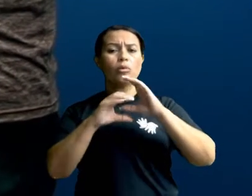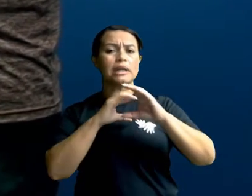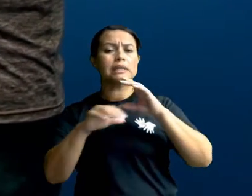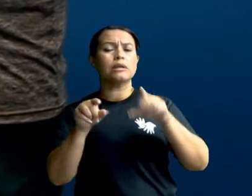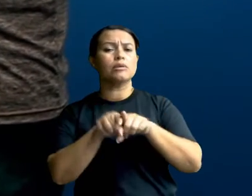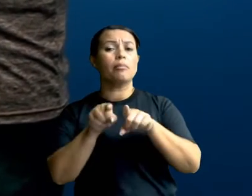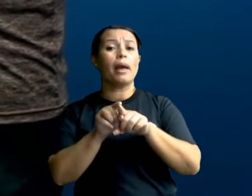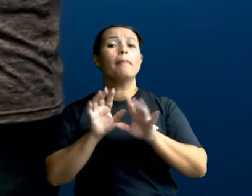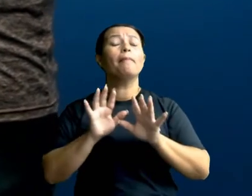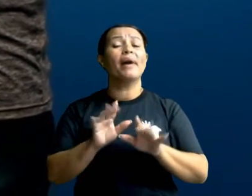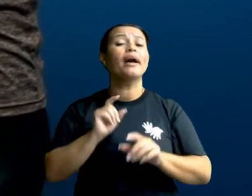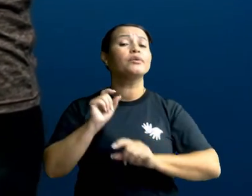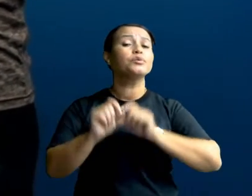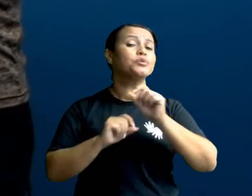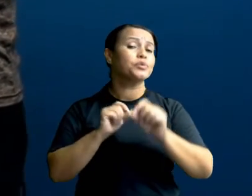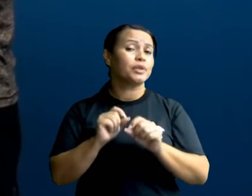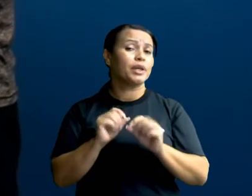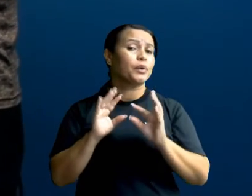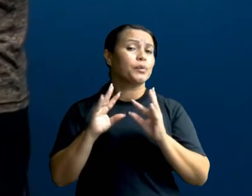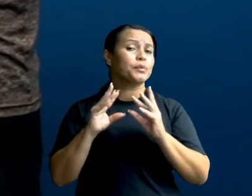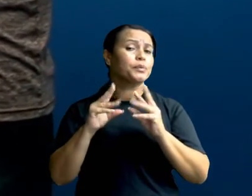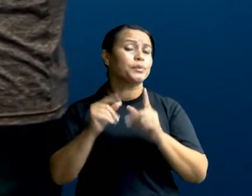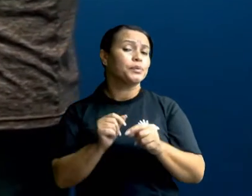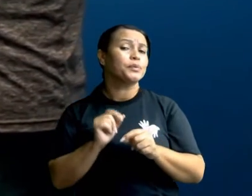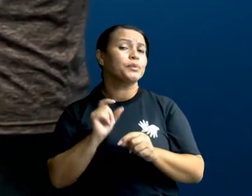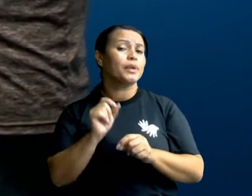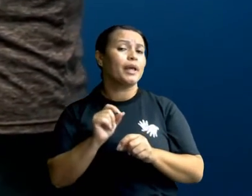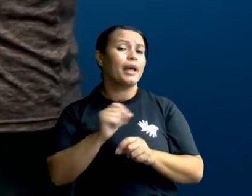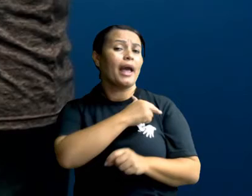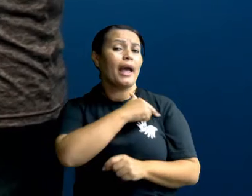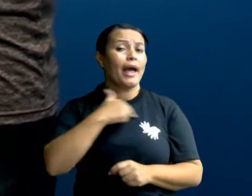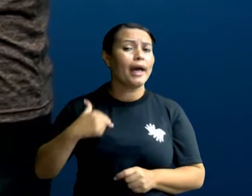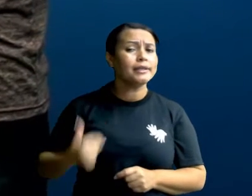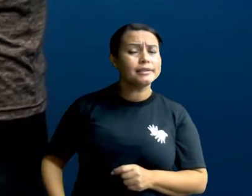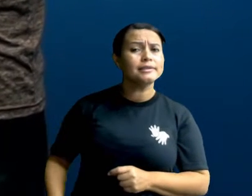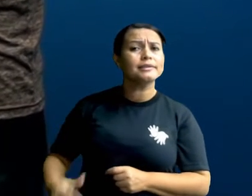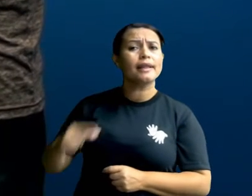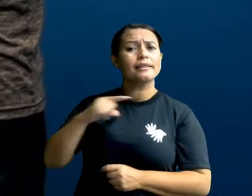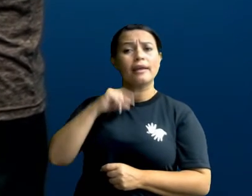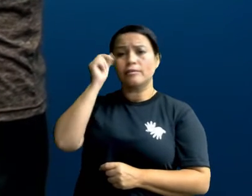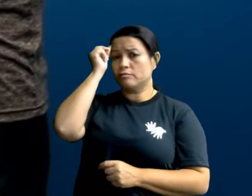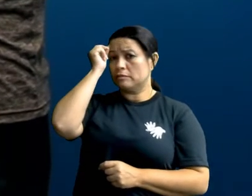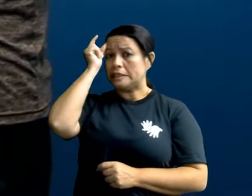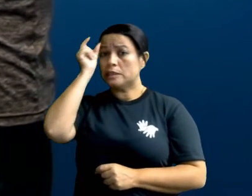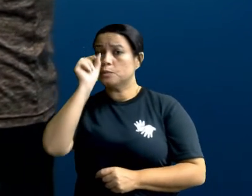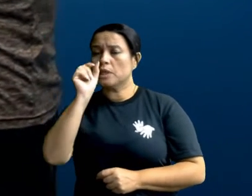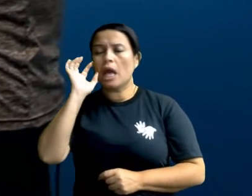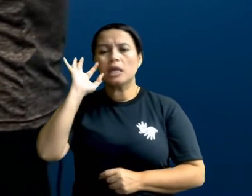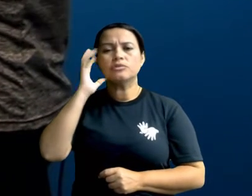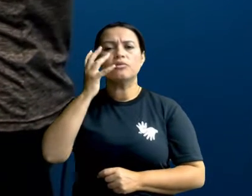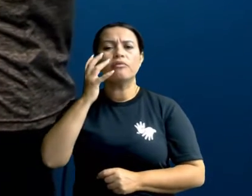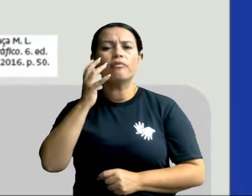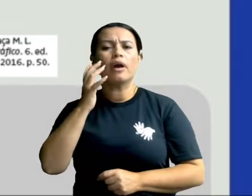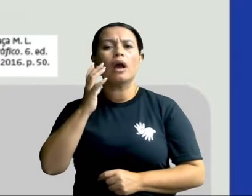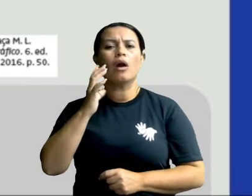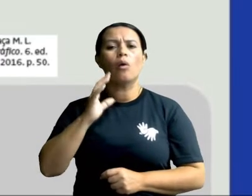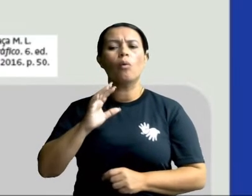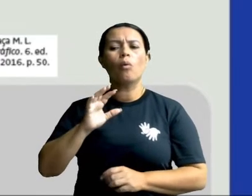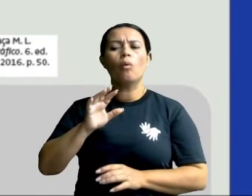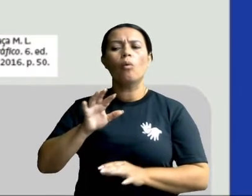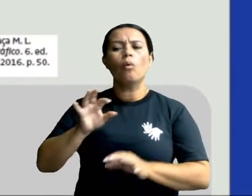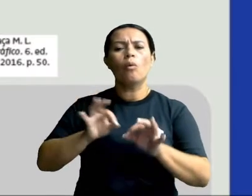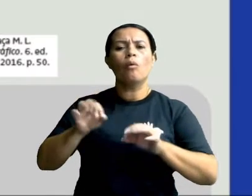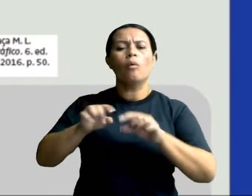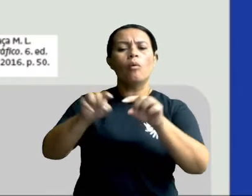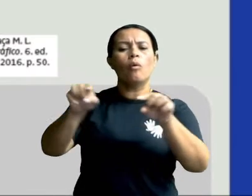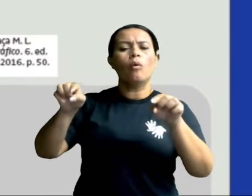comunicação. Mas, assim, contudo, a China teve uma grande ideia. Ela decidiu criar, nessa